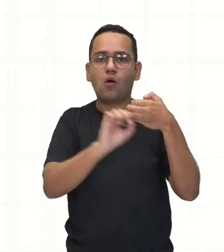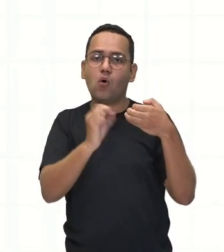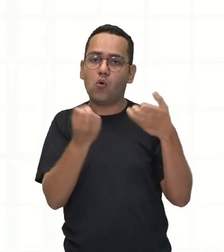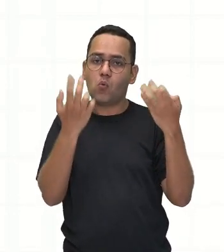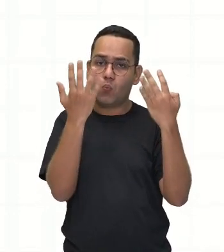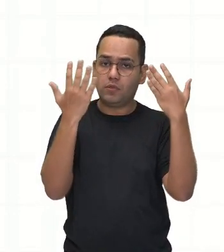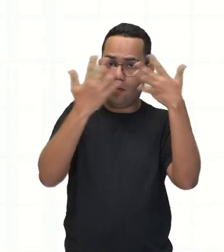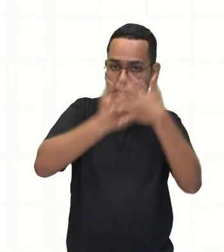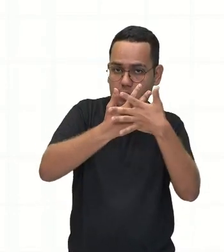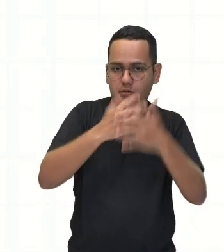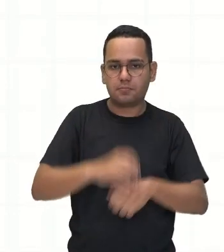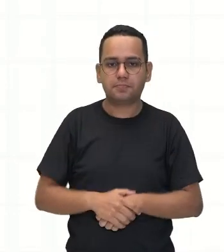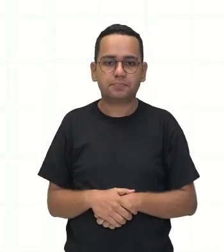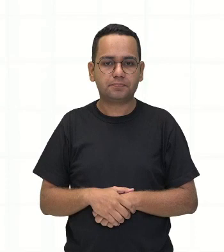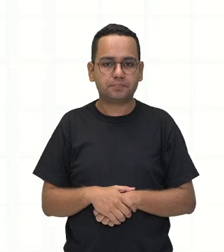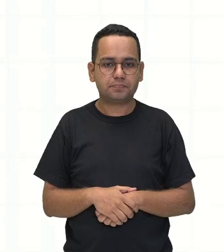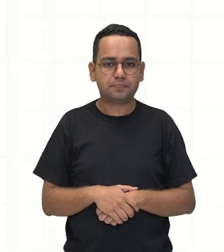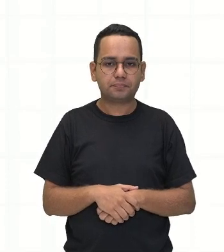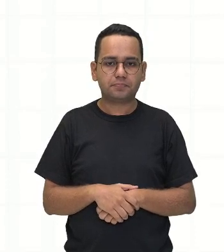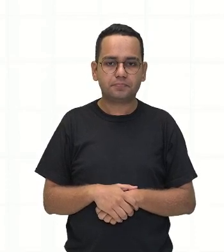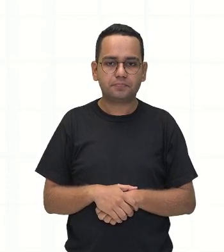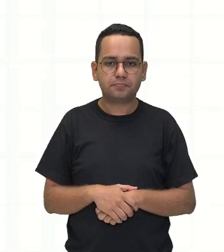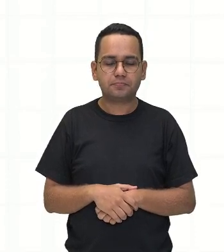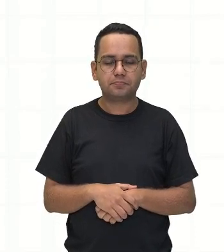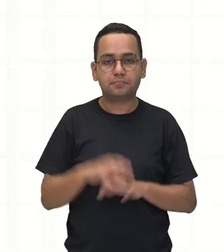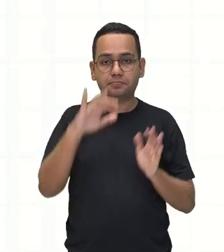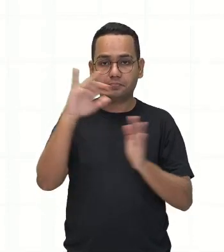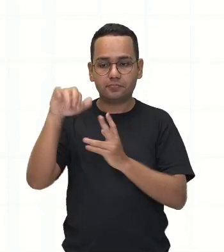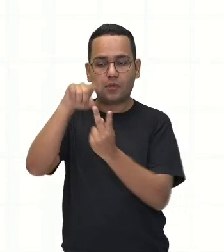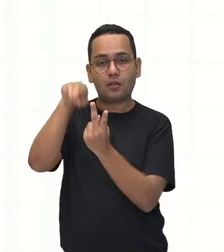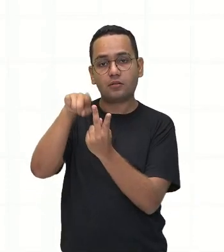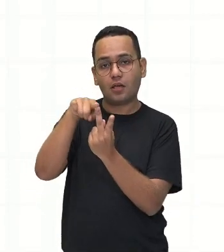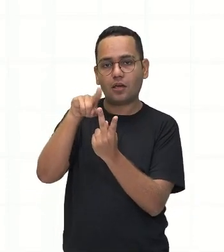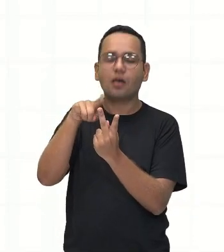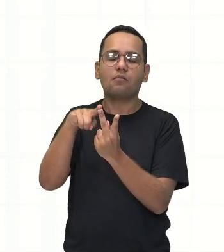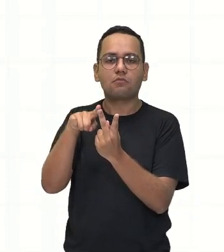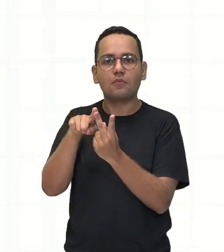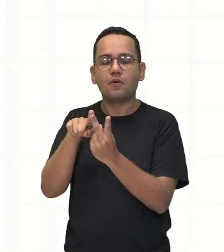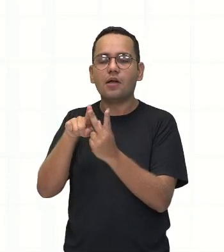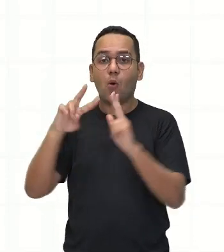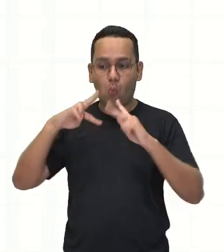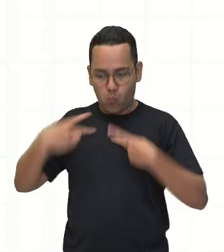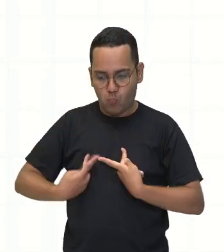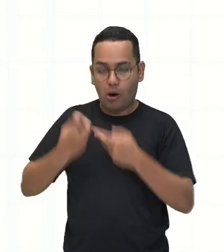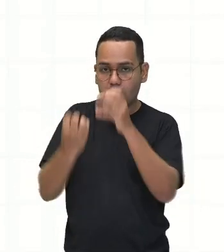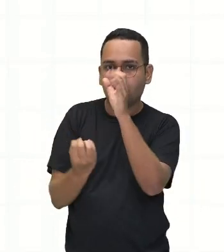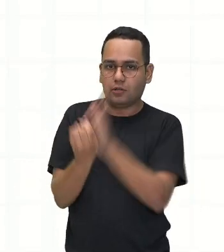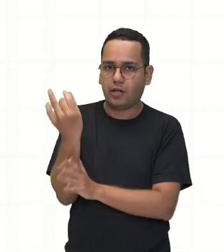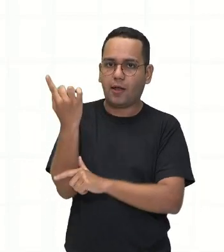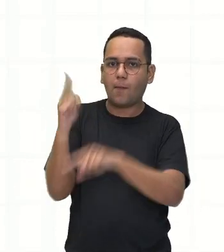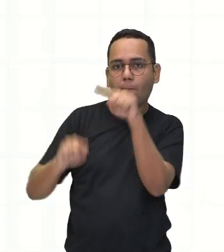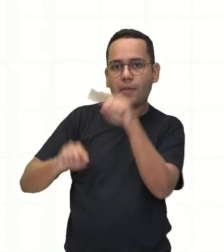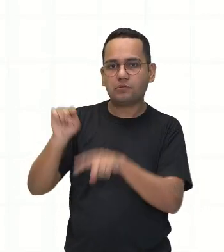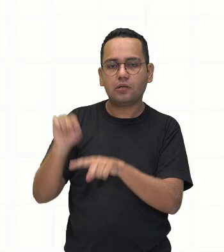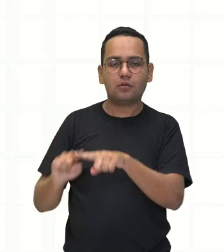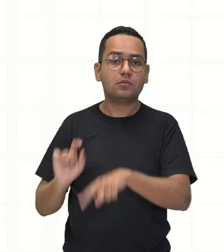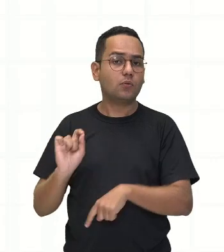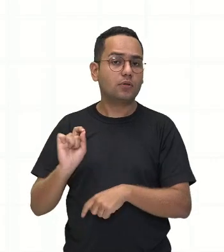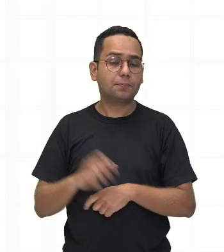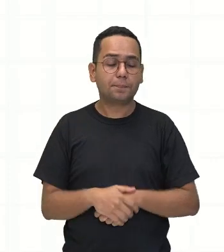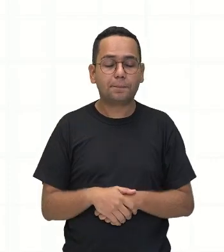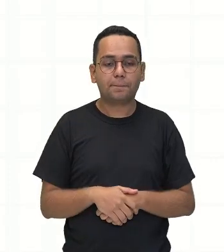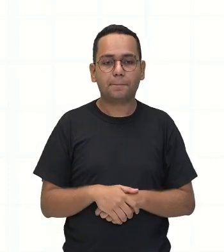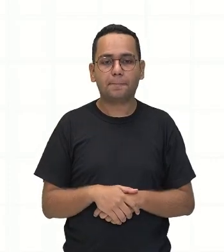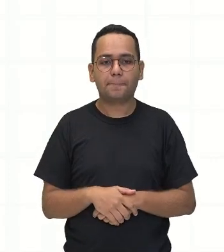Aqui, ó. Ou fontes artificiais. E aí, como termo fontes artificiais, nós